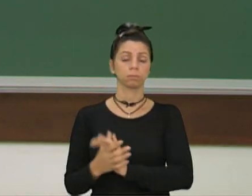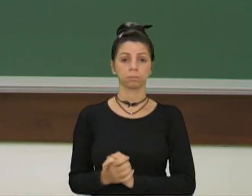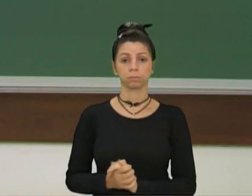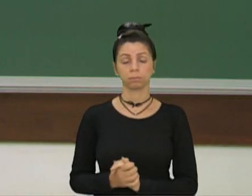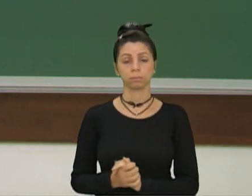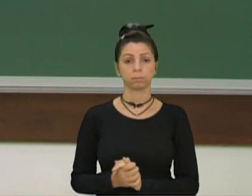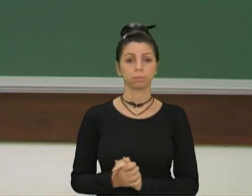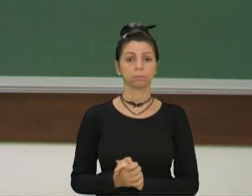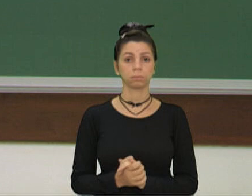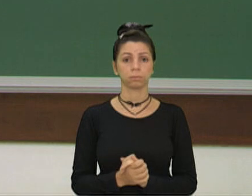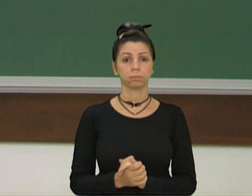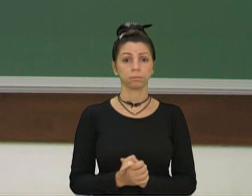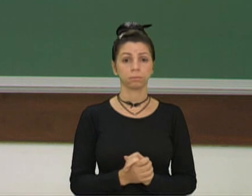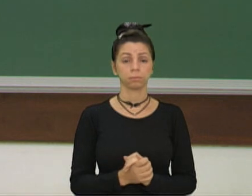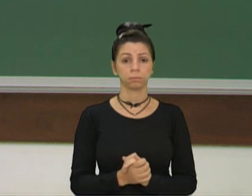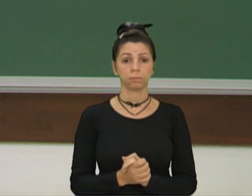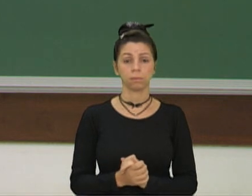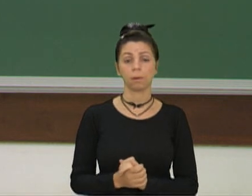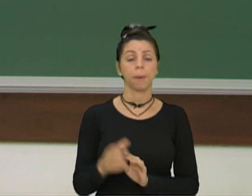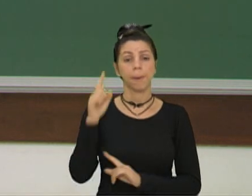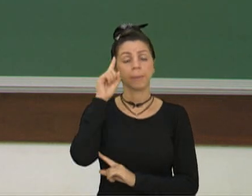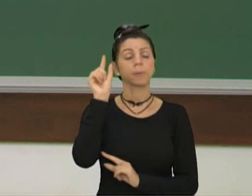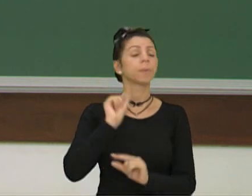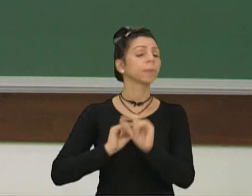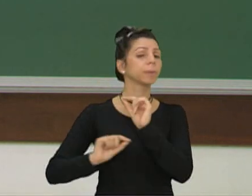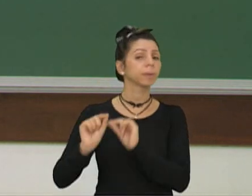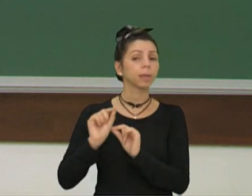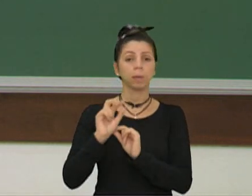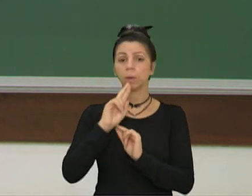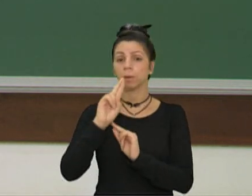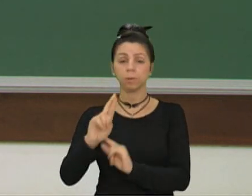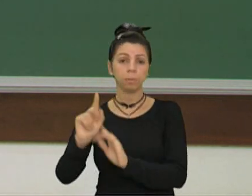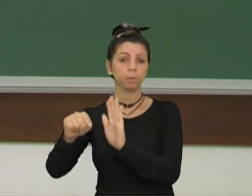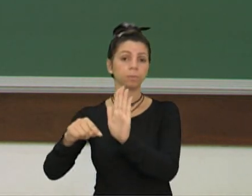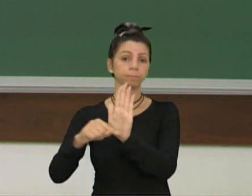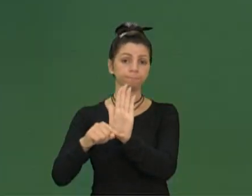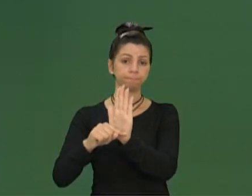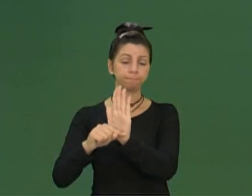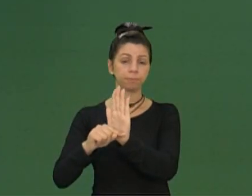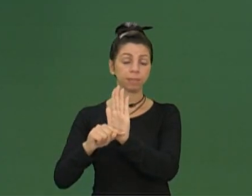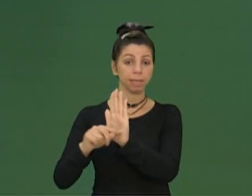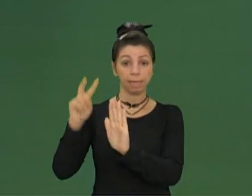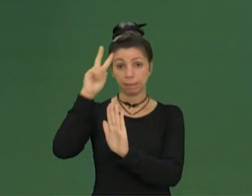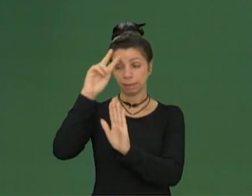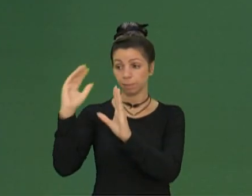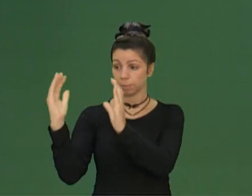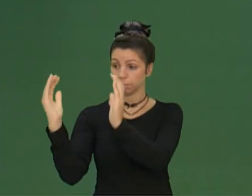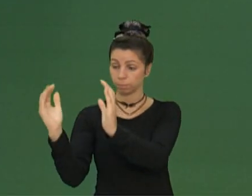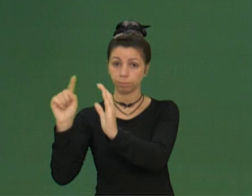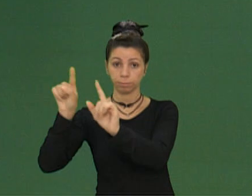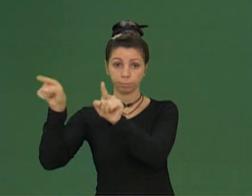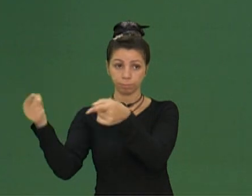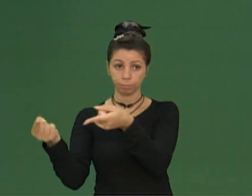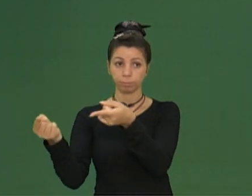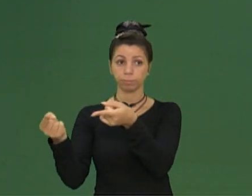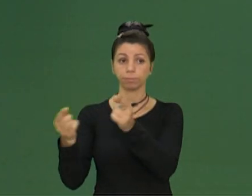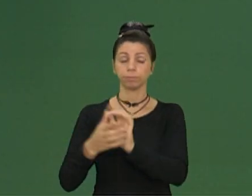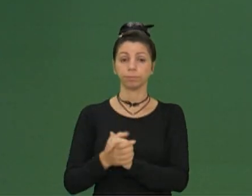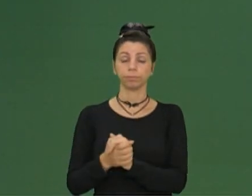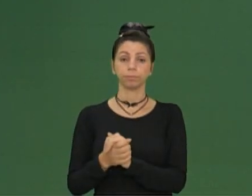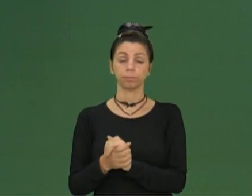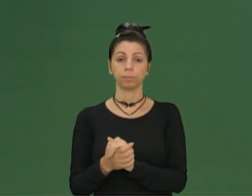eu pensando no resultado negativo, lembre-se de colocar entre parênteses. Certo? Coloquei aqui o 3x mais 2,